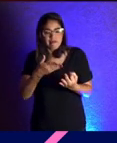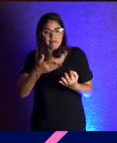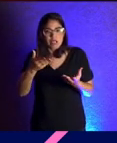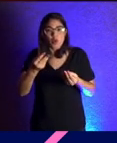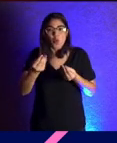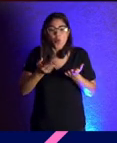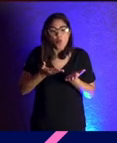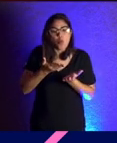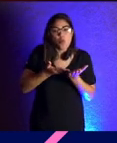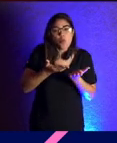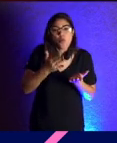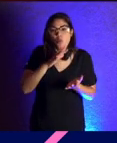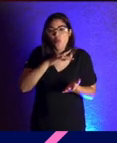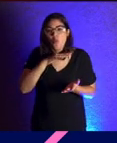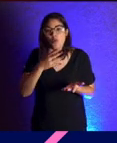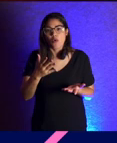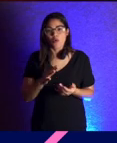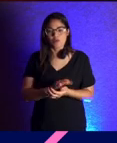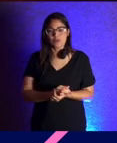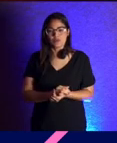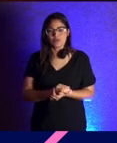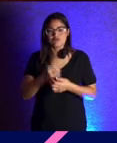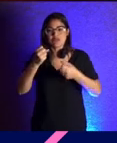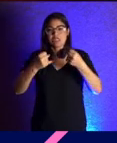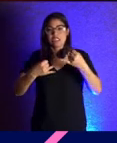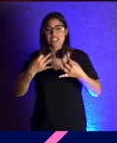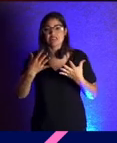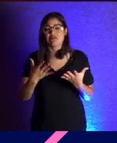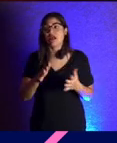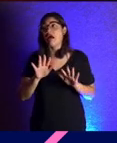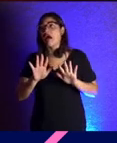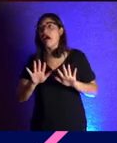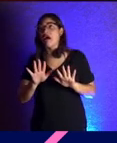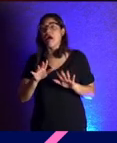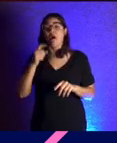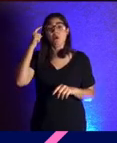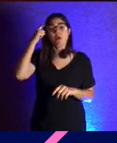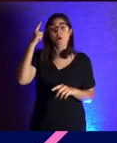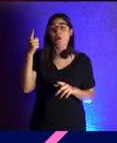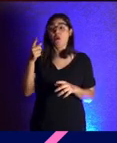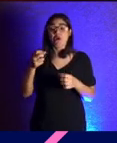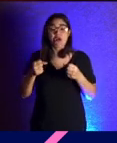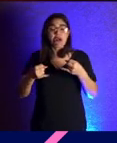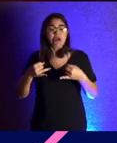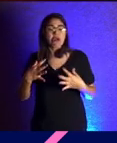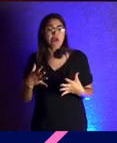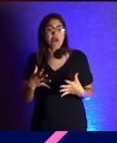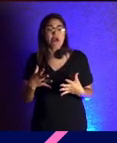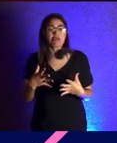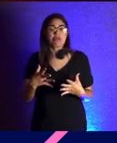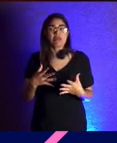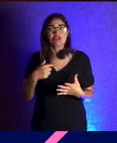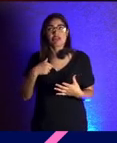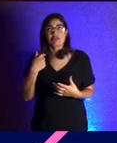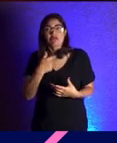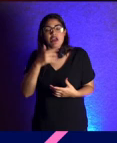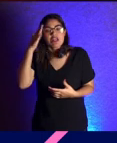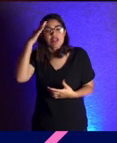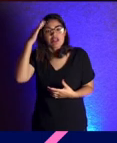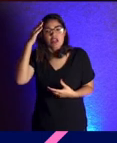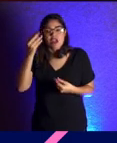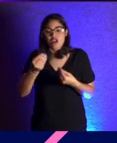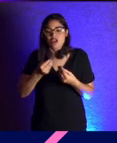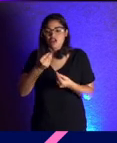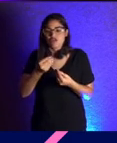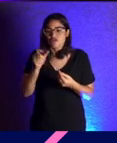né? Então, ah, mas veja bem, né? Há uma suspeita aqui, se a familiar começou a buscar uma criança, tentar se